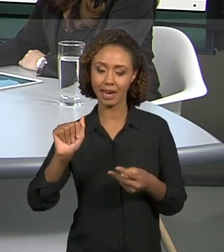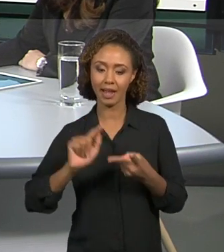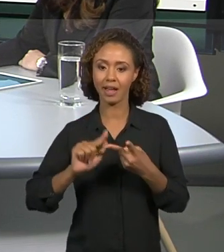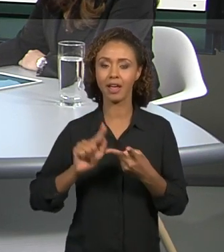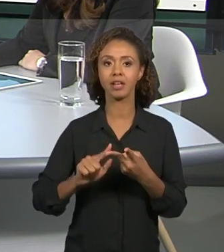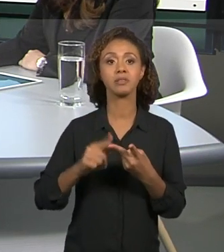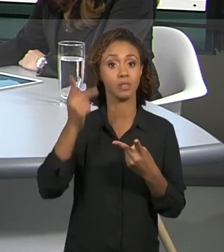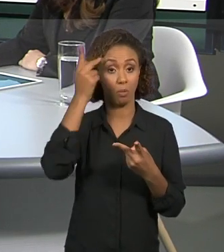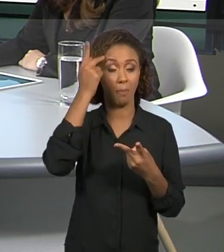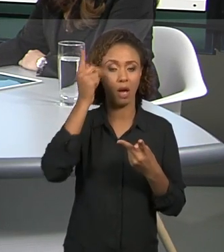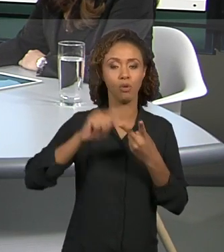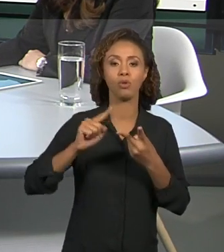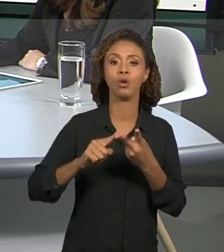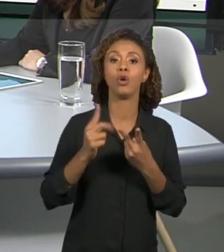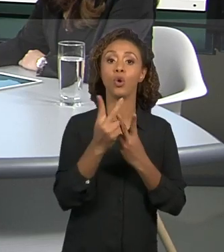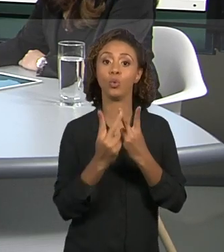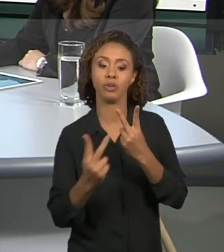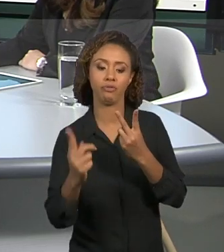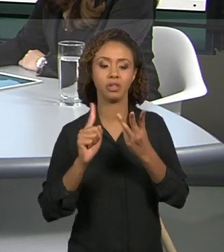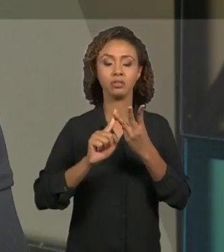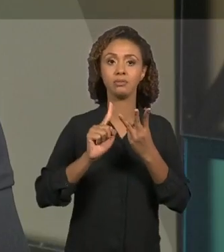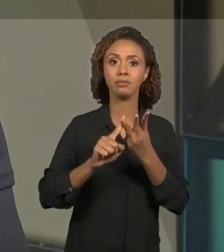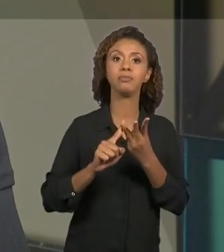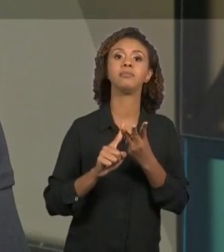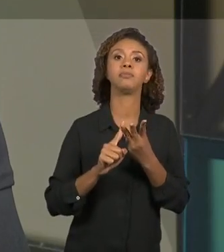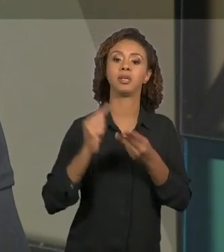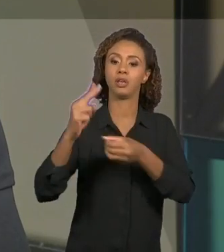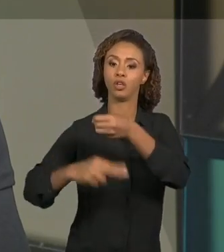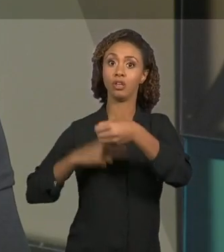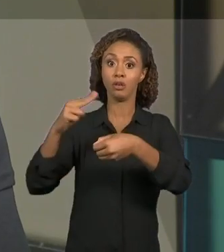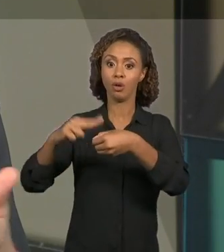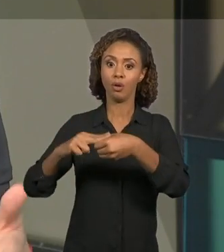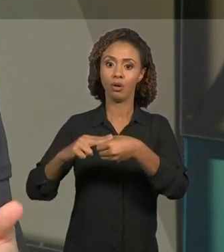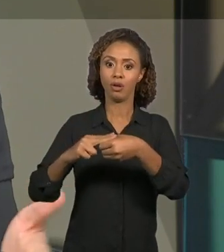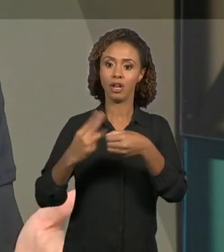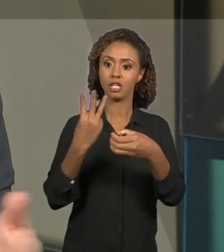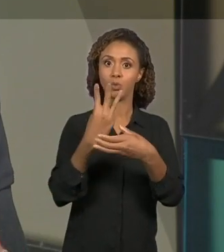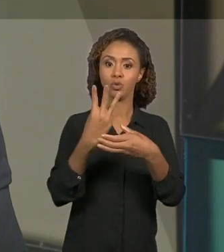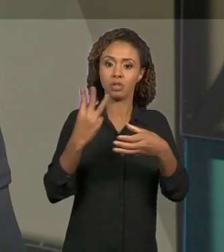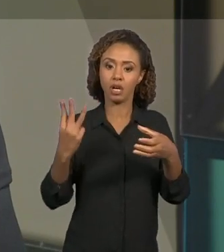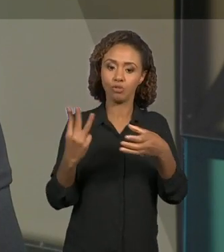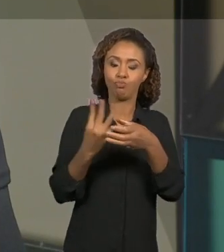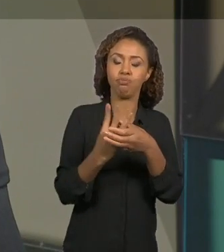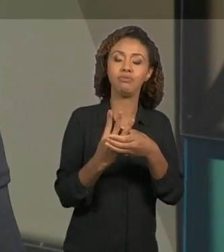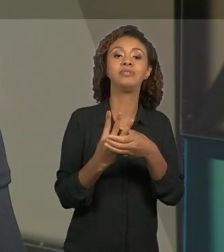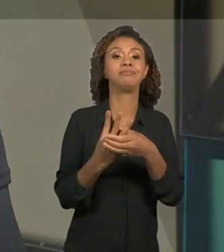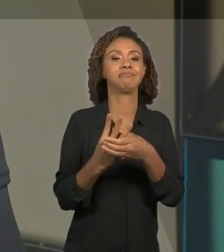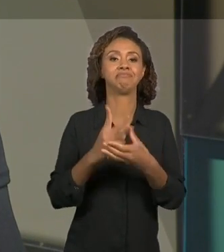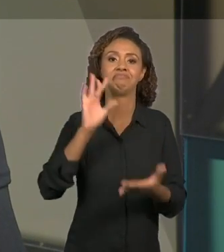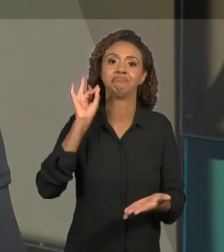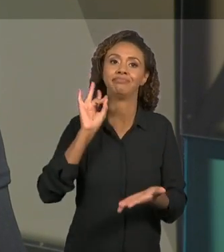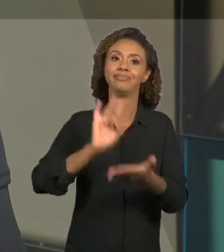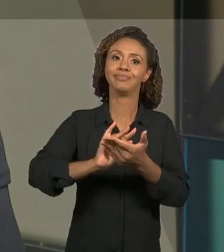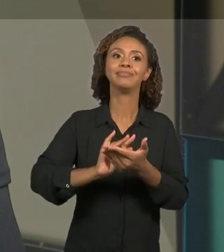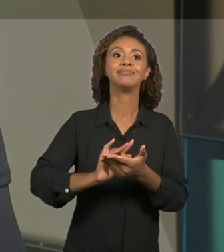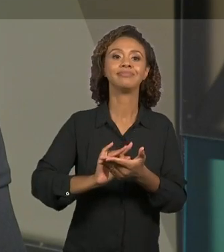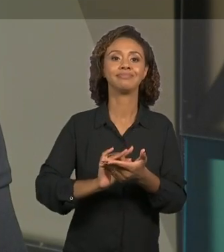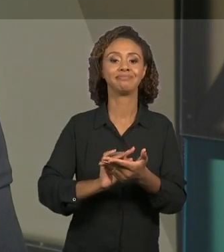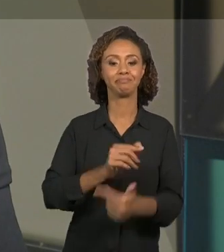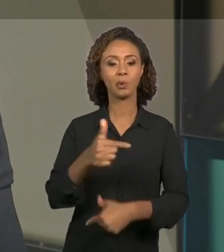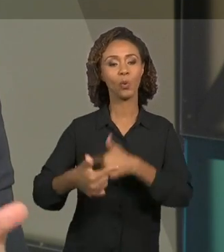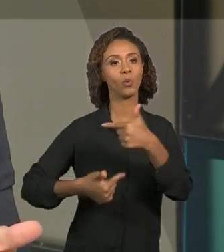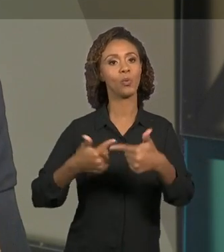paulo unesp univesp juntos no mesmo projeto é realmente consolida a credibilidade da iniciativa